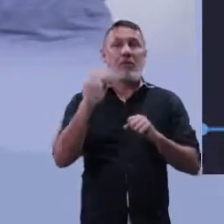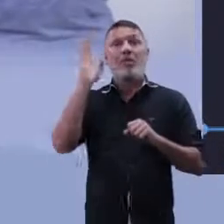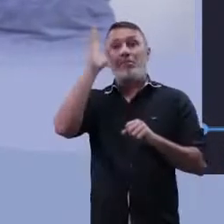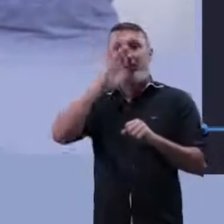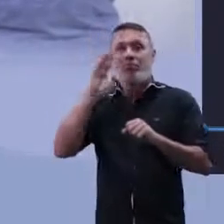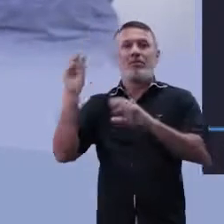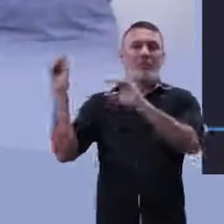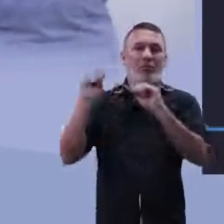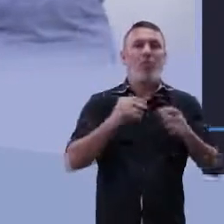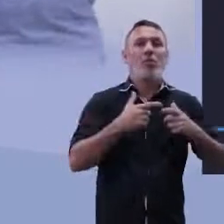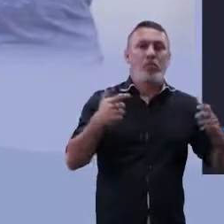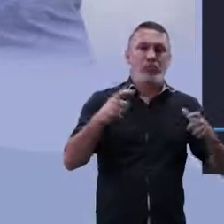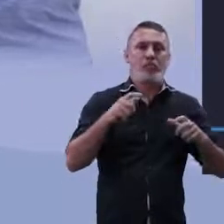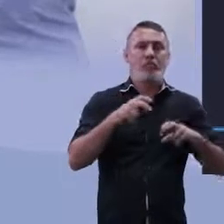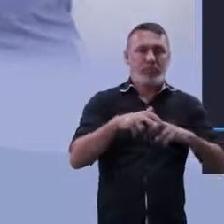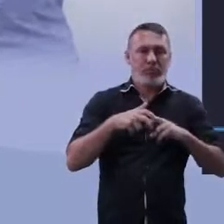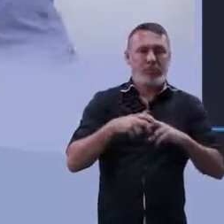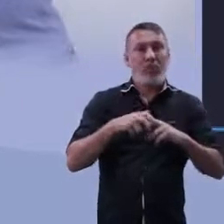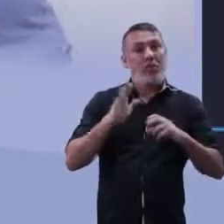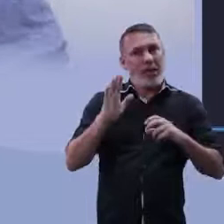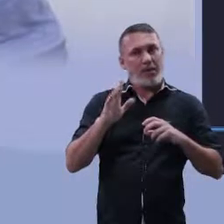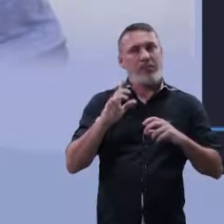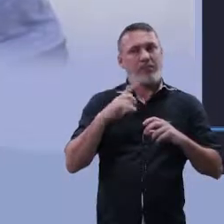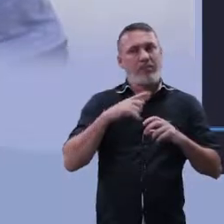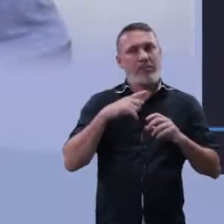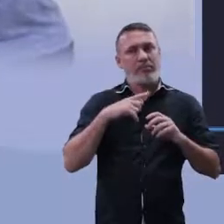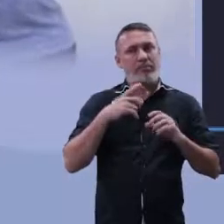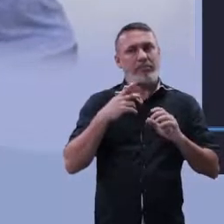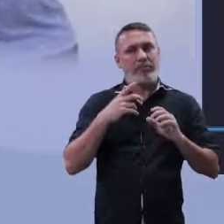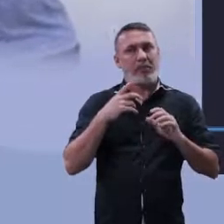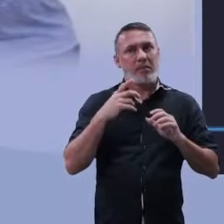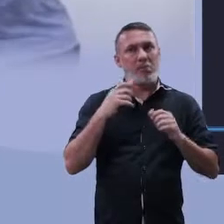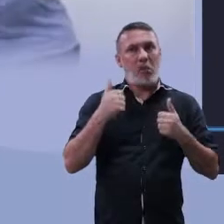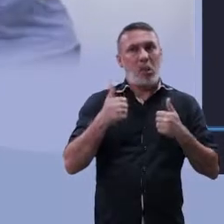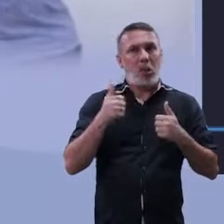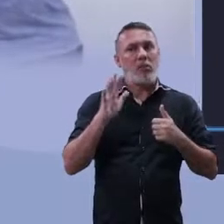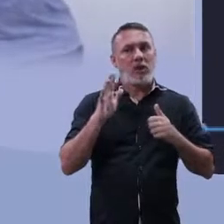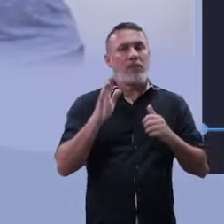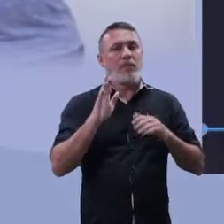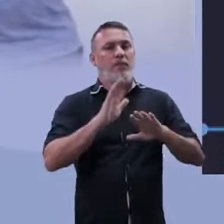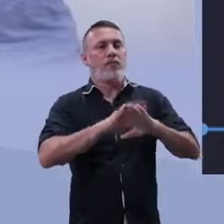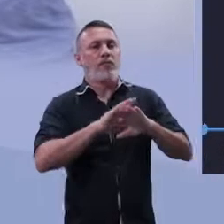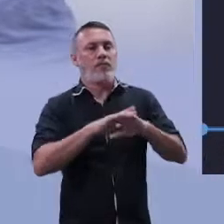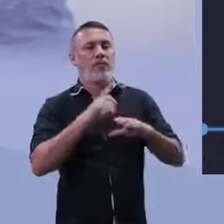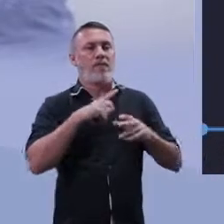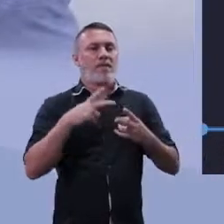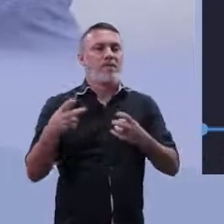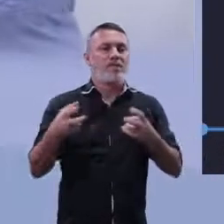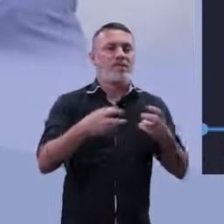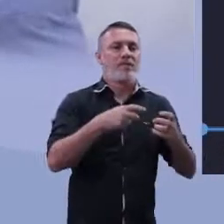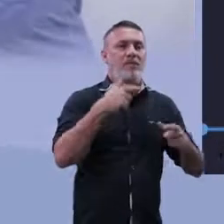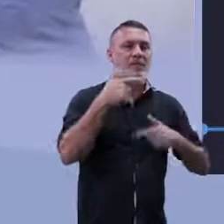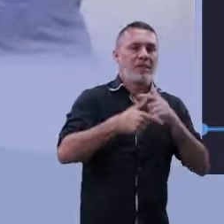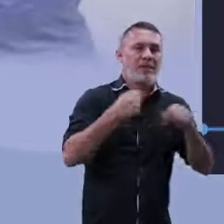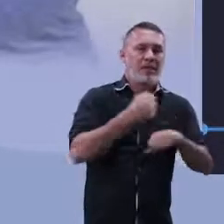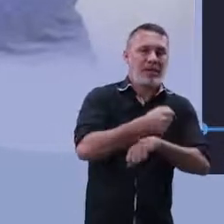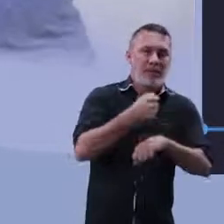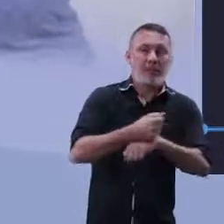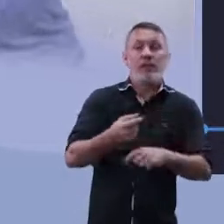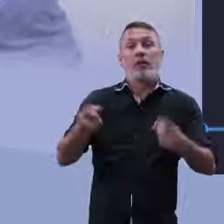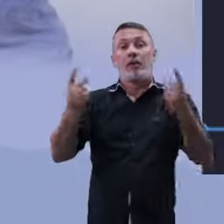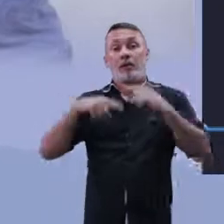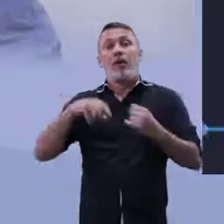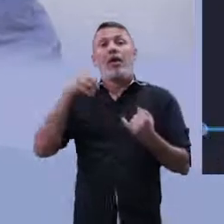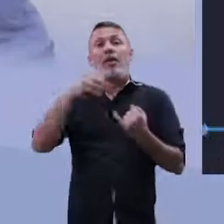imagem positiva pode acontecer no que ali? A exploração da mão de obra. Então, ele mostra mais ou menos isso aí. E ele continua ali, o INEP,